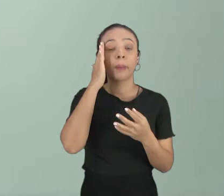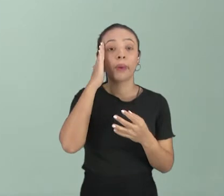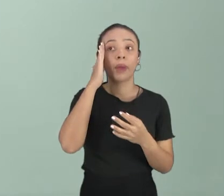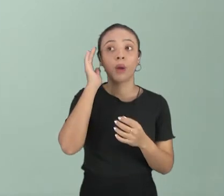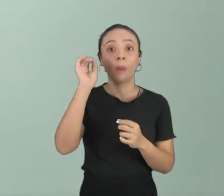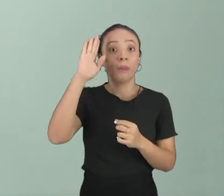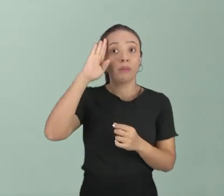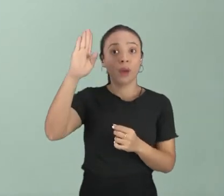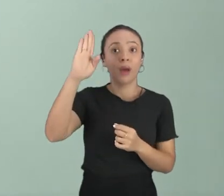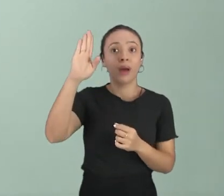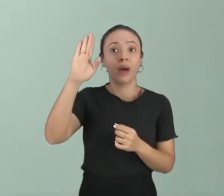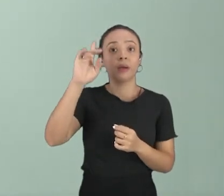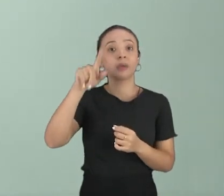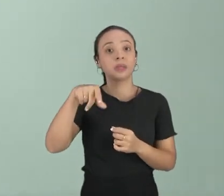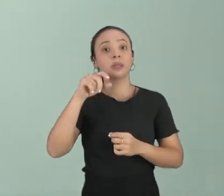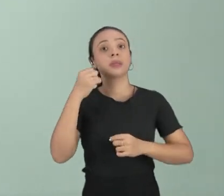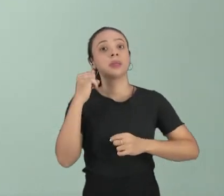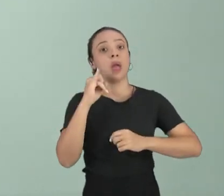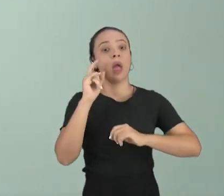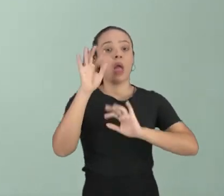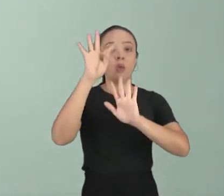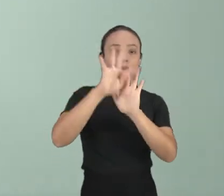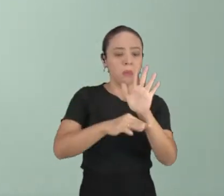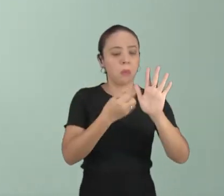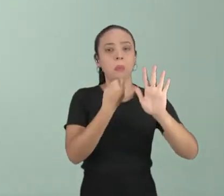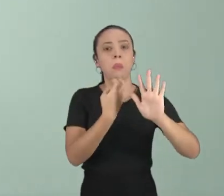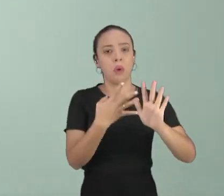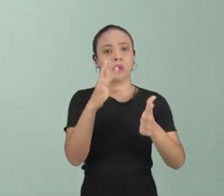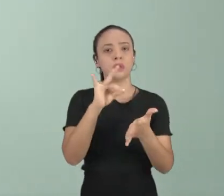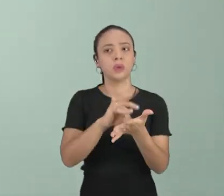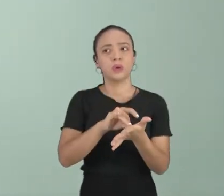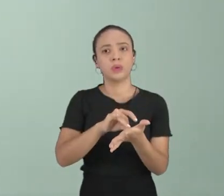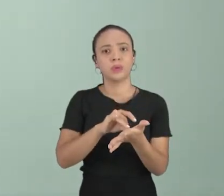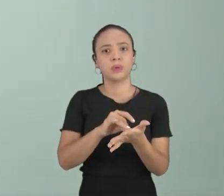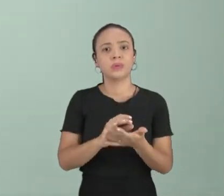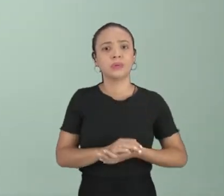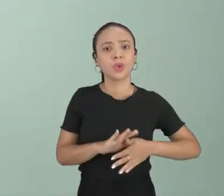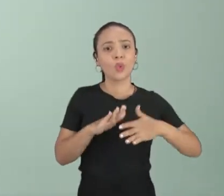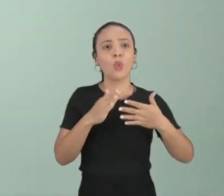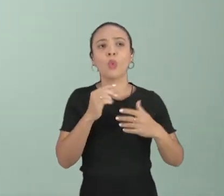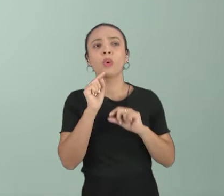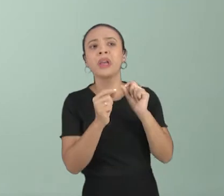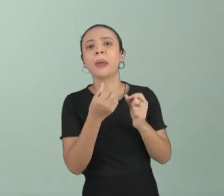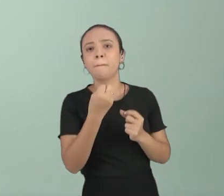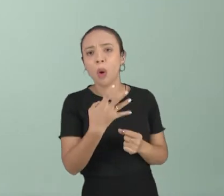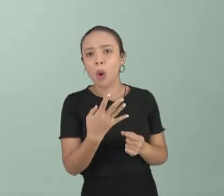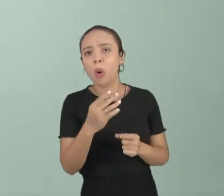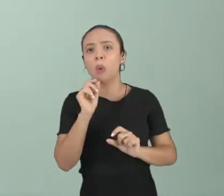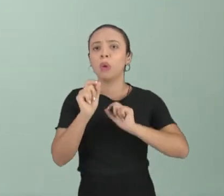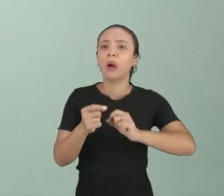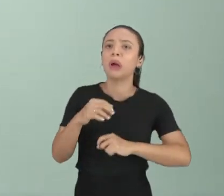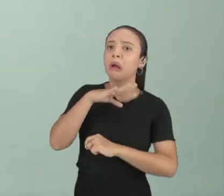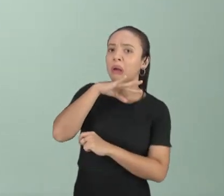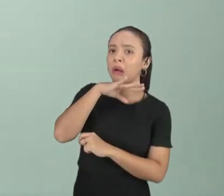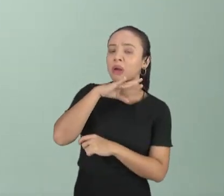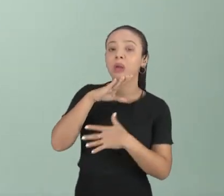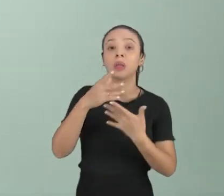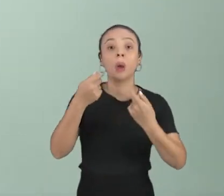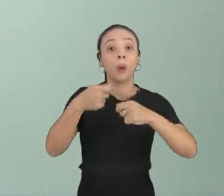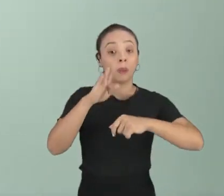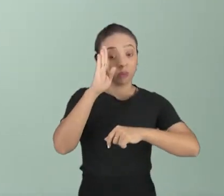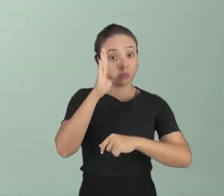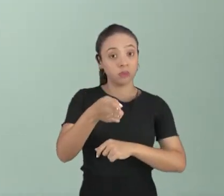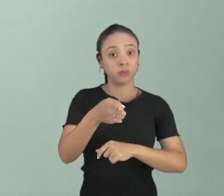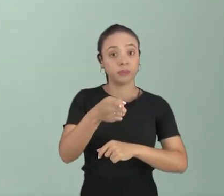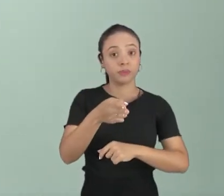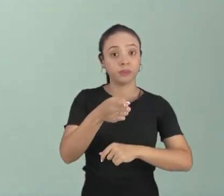saber se aquela obra, se aquela obra é boa, se aquela obra não é, quais os pontos positivos, quais os pontos negativos. Então, precisa ser objetivo.